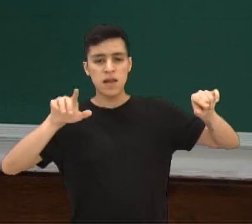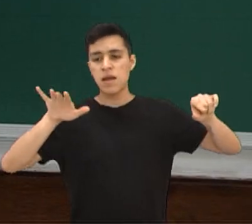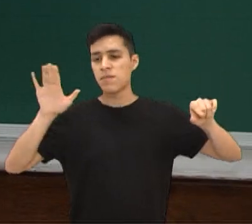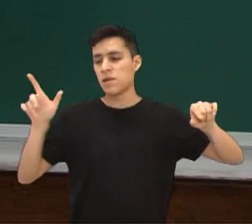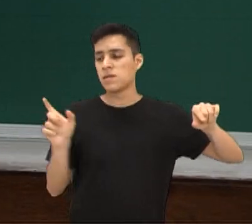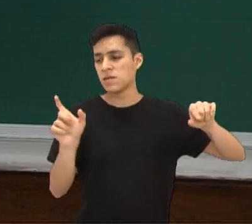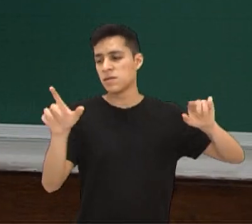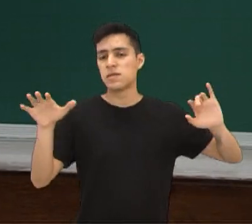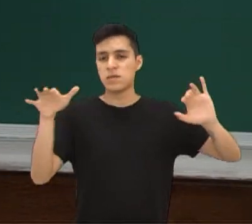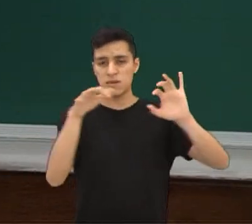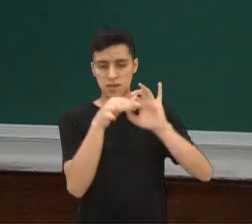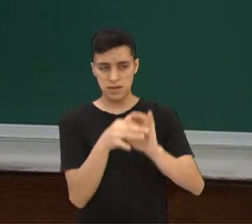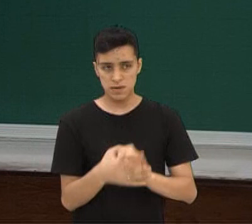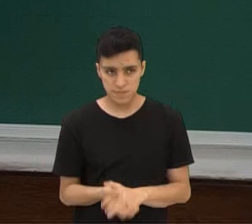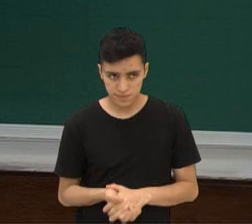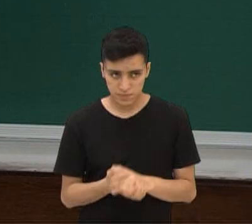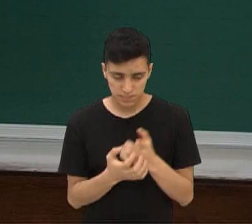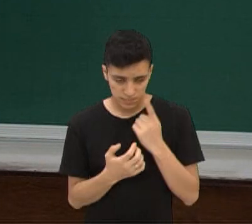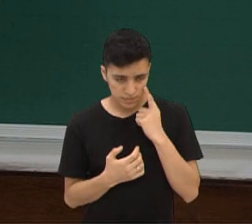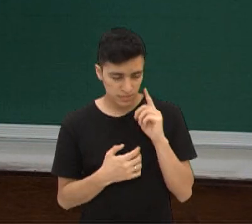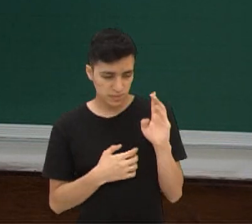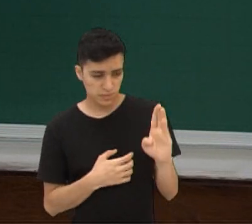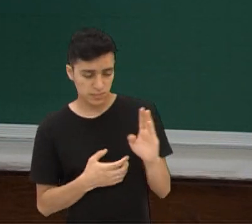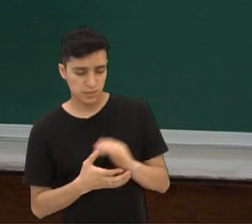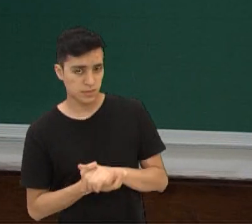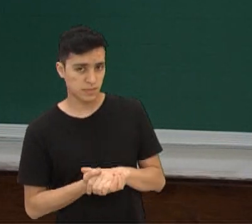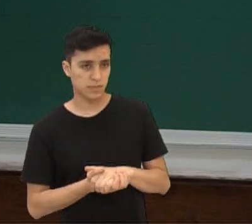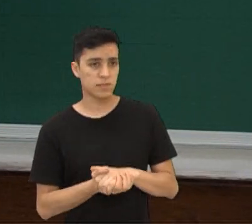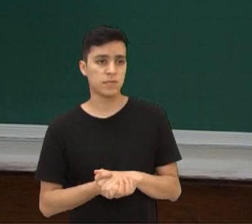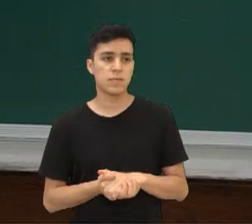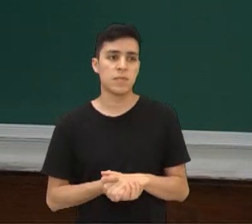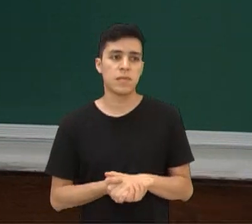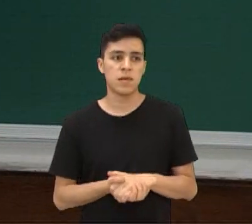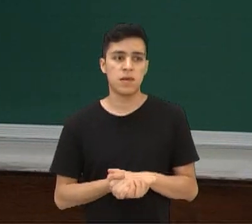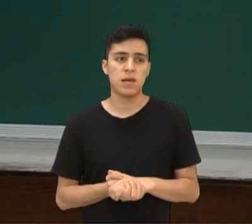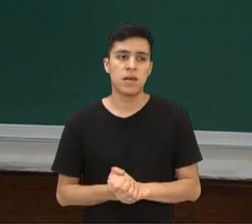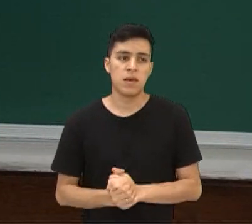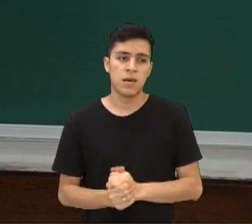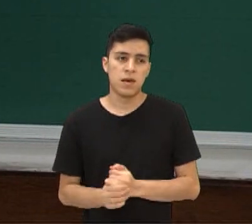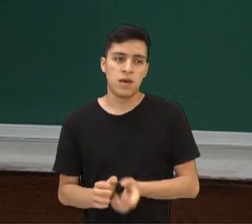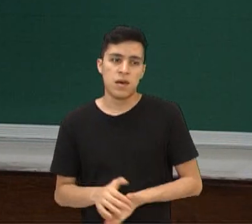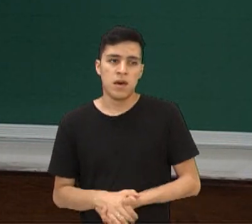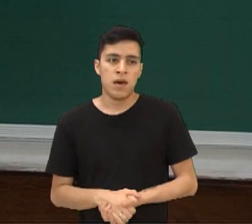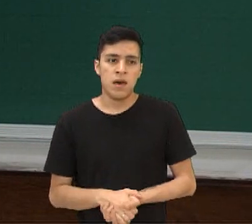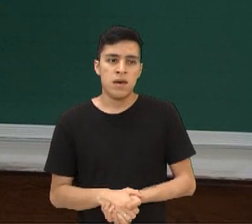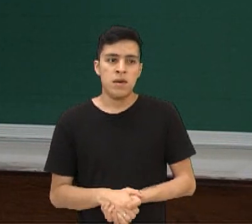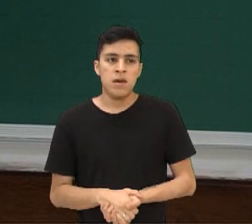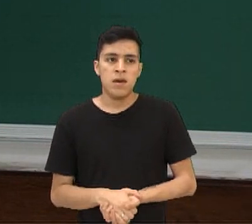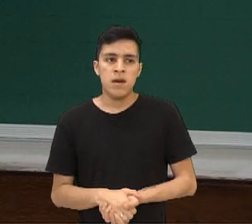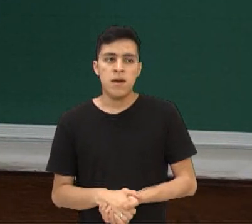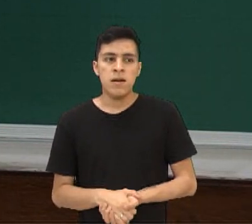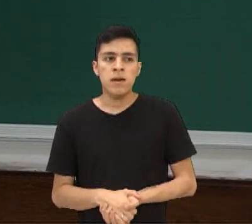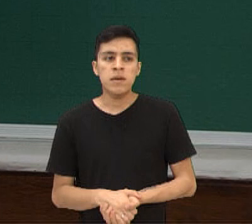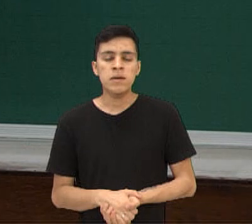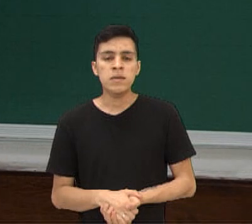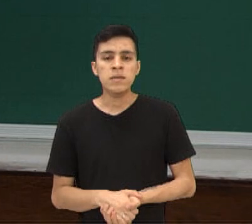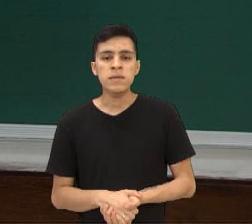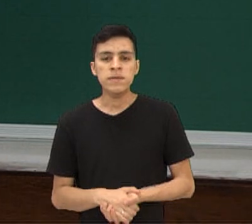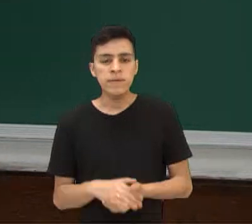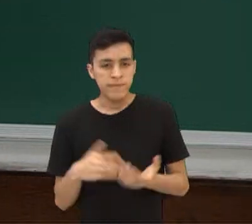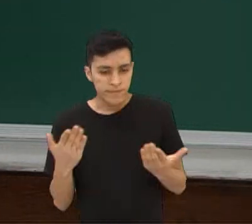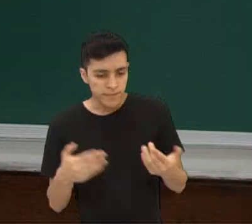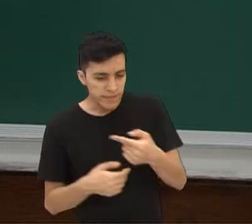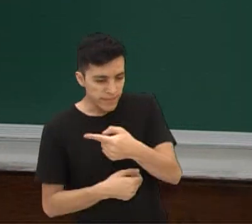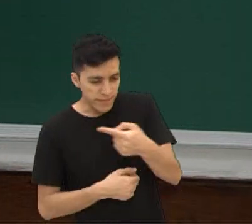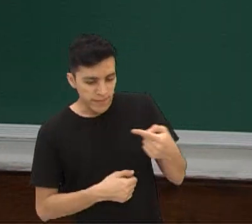está entre parênteses. Na letra B, the Week of Modern Art marked the start of modernism in Brazil. A